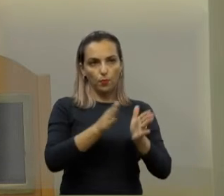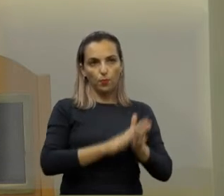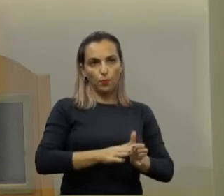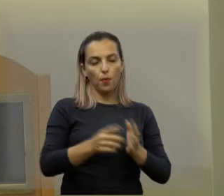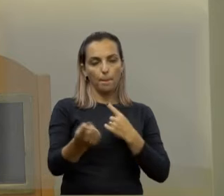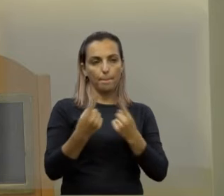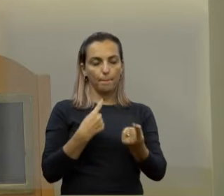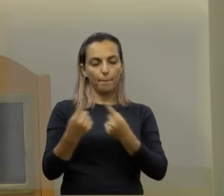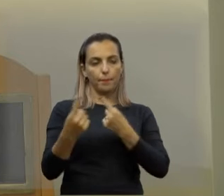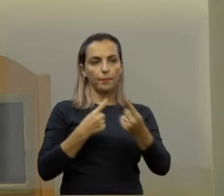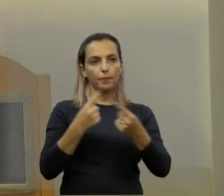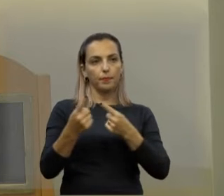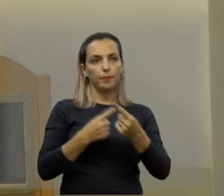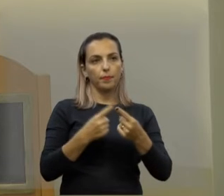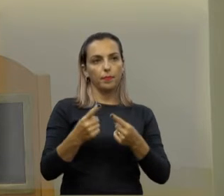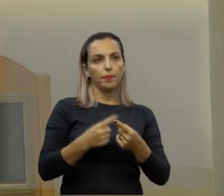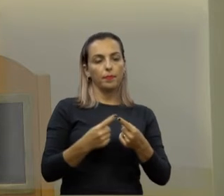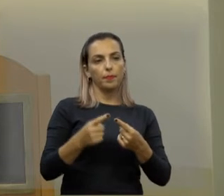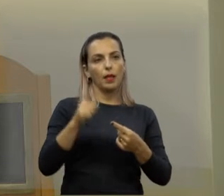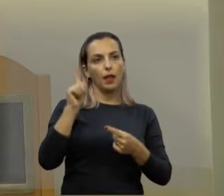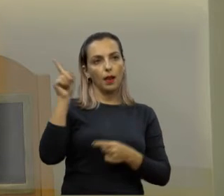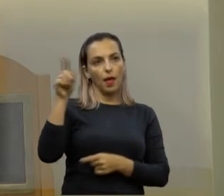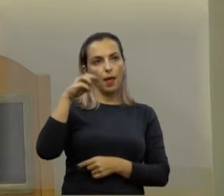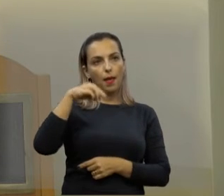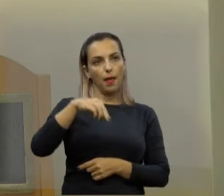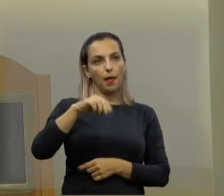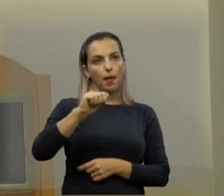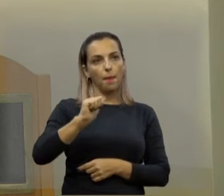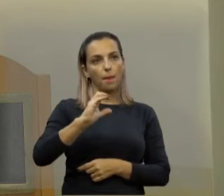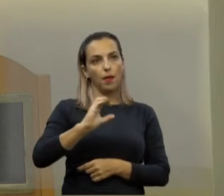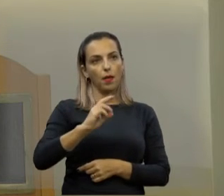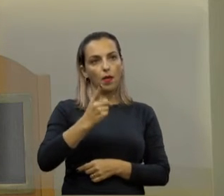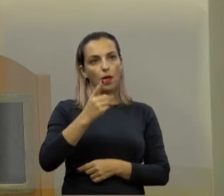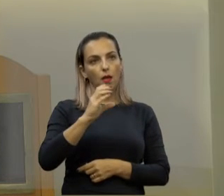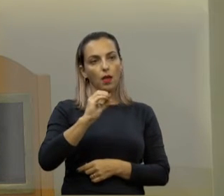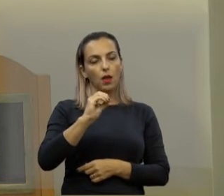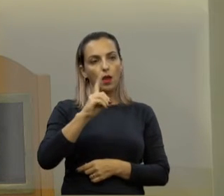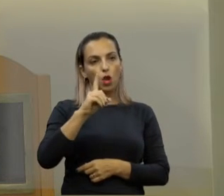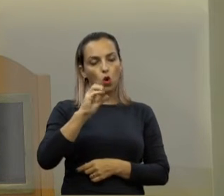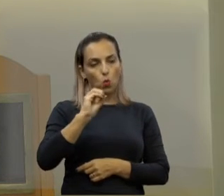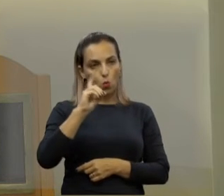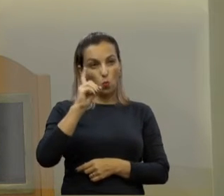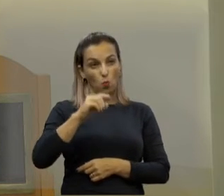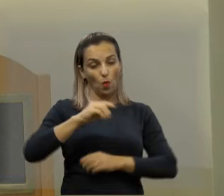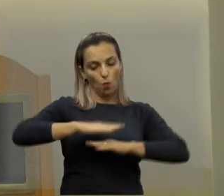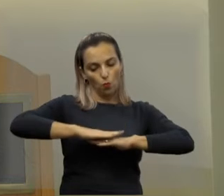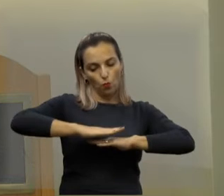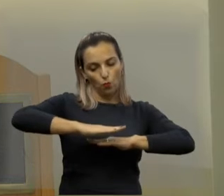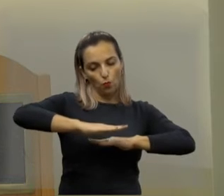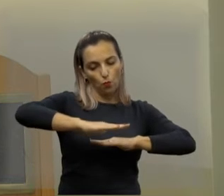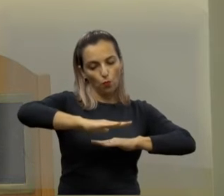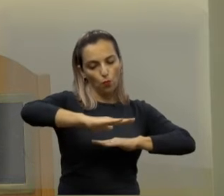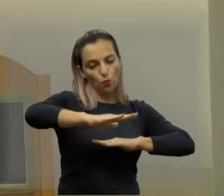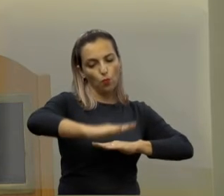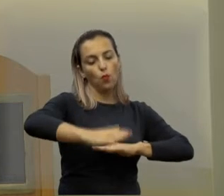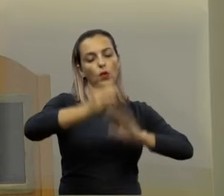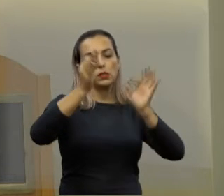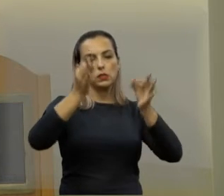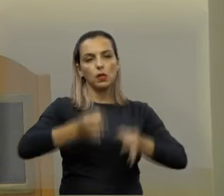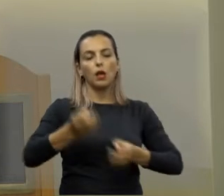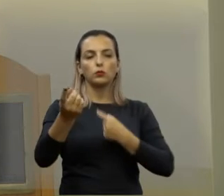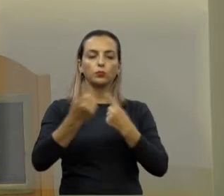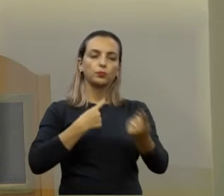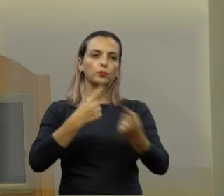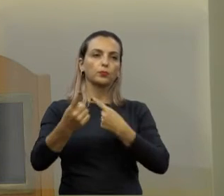na Estrada Nossa Senhora de Fátima ali dos Machados ficou muito boa viu gente passar a máquina nivelador lá tava muito ruim aquela